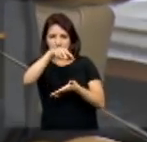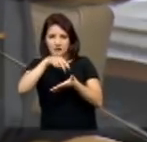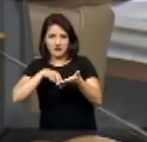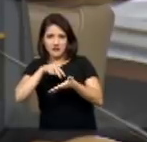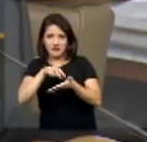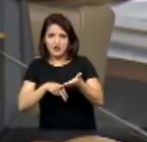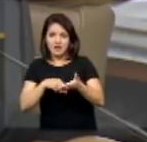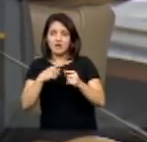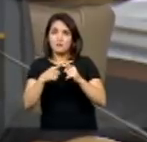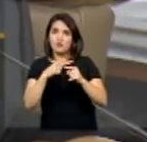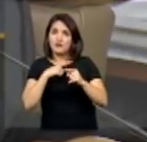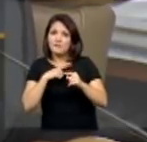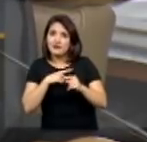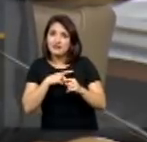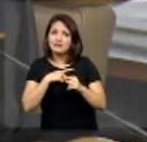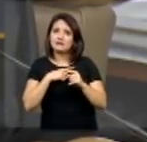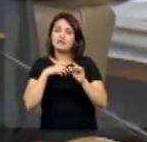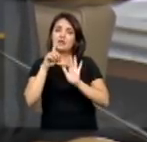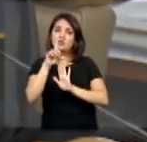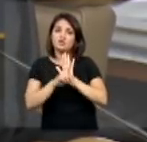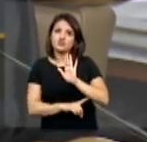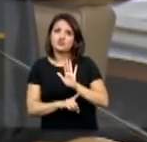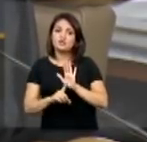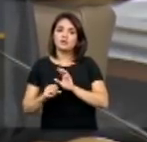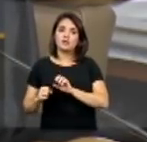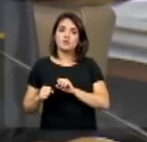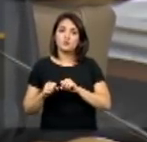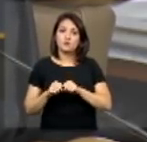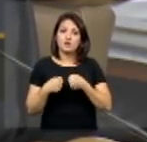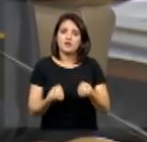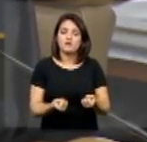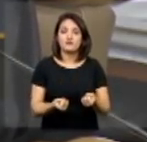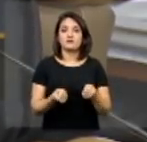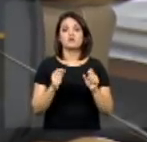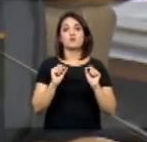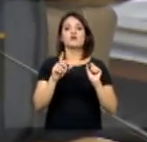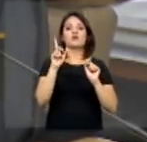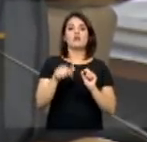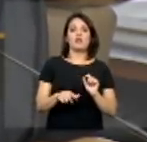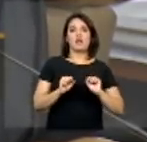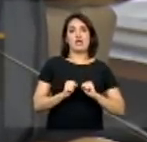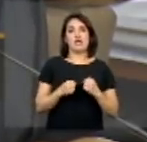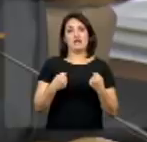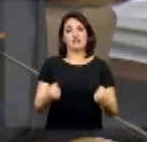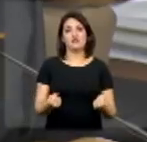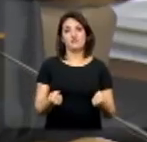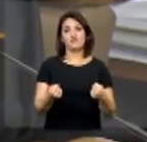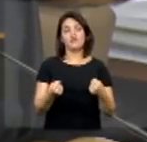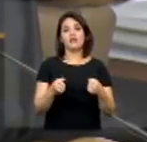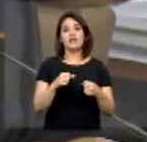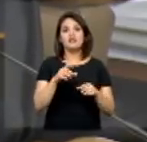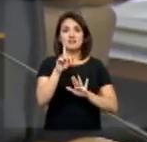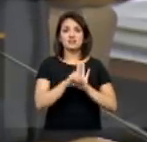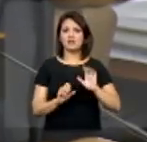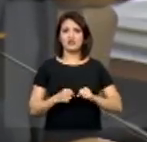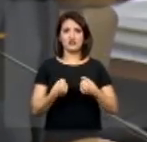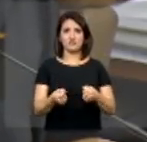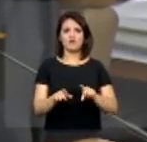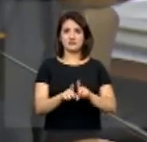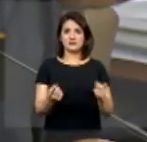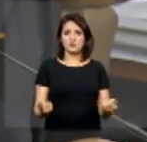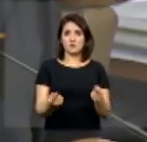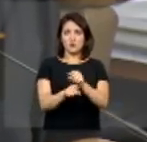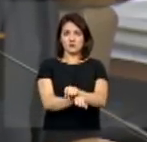recreativa o que se trata aqui é rigor é da defesa e do contraditório princípio anos pelo